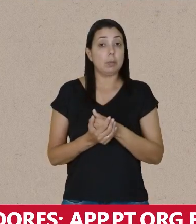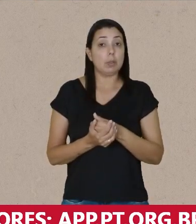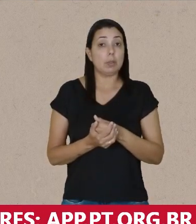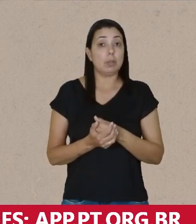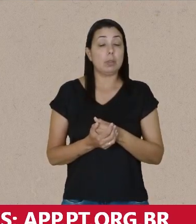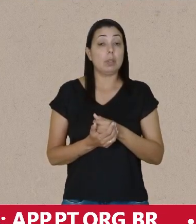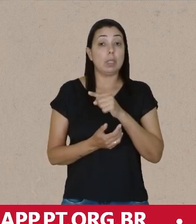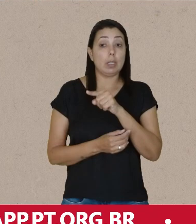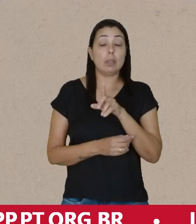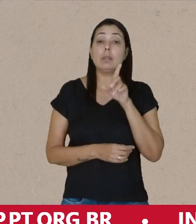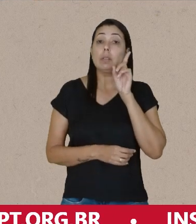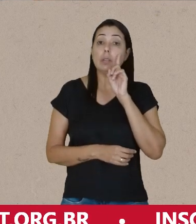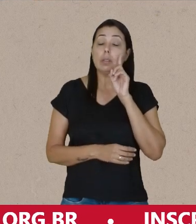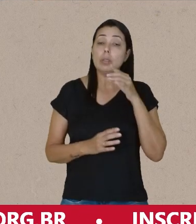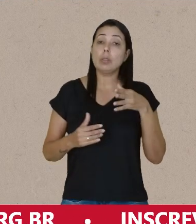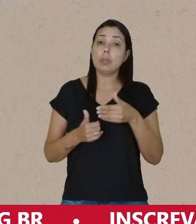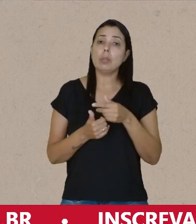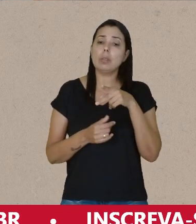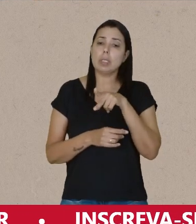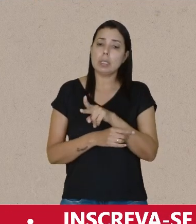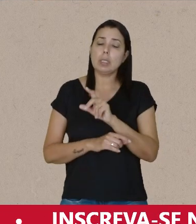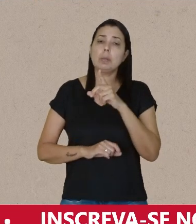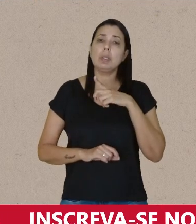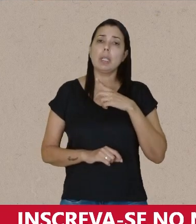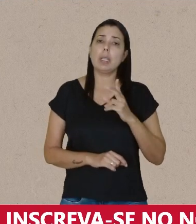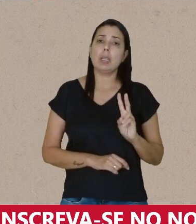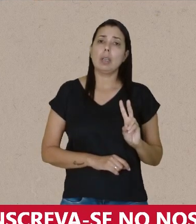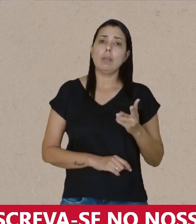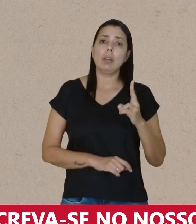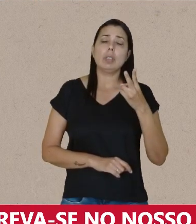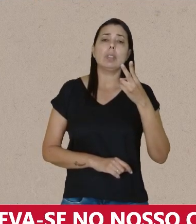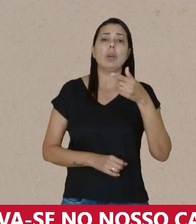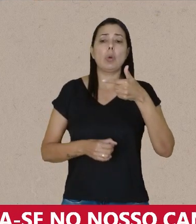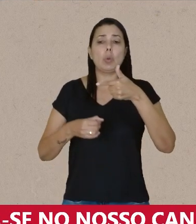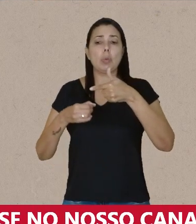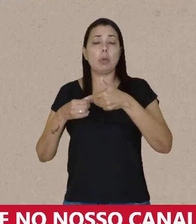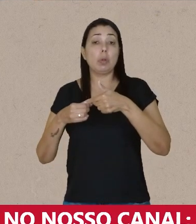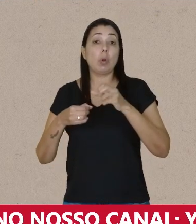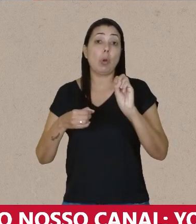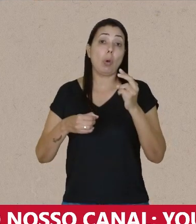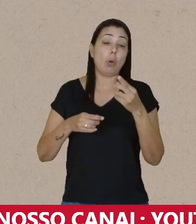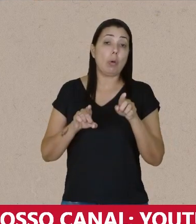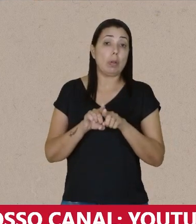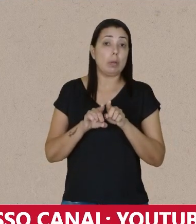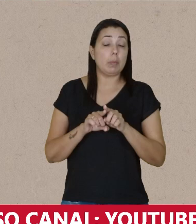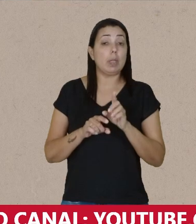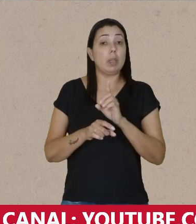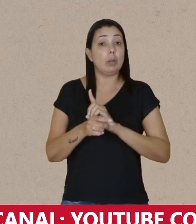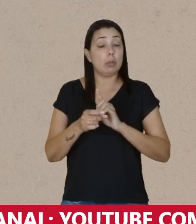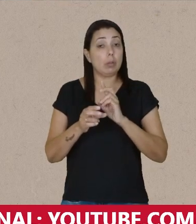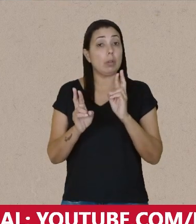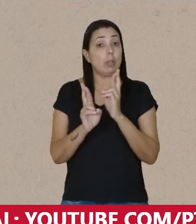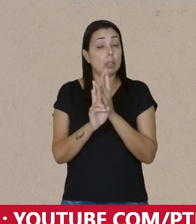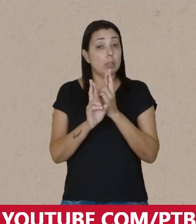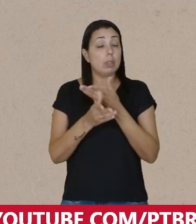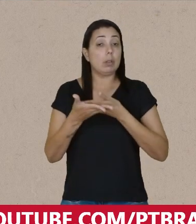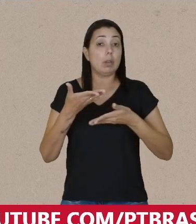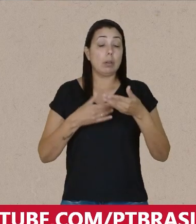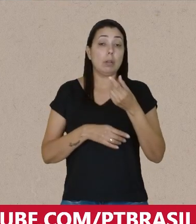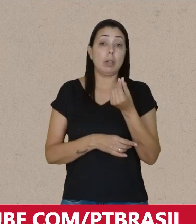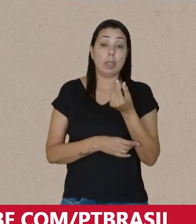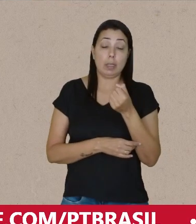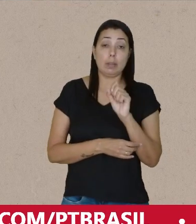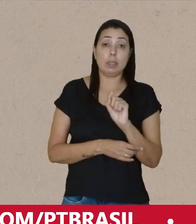México nos Estados Unidos. Então, toda vez que há valorização do barril de petróleo ou o dólar se valoriza em relação ao real, os